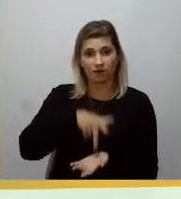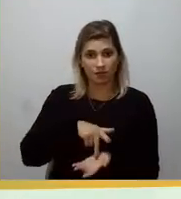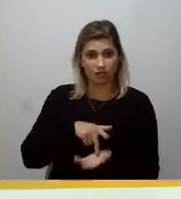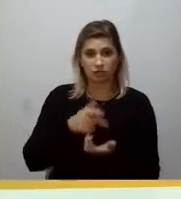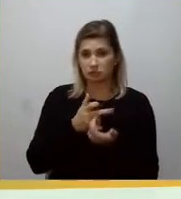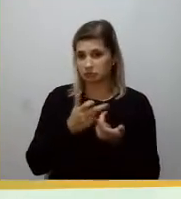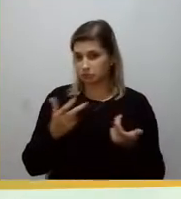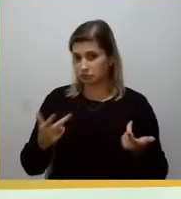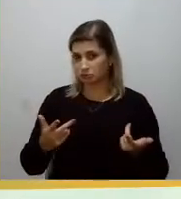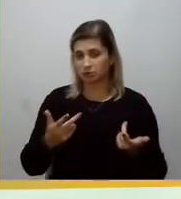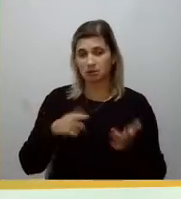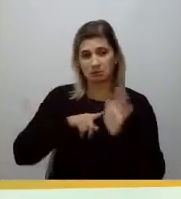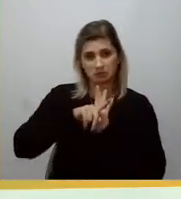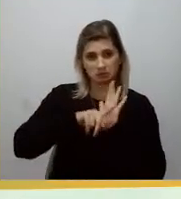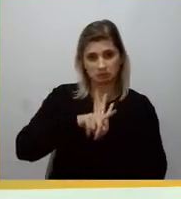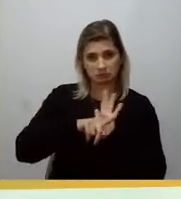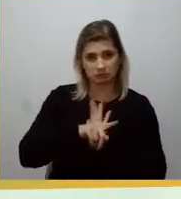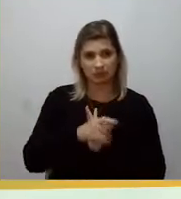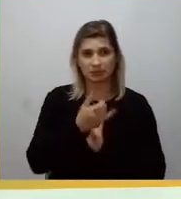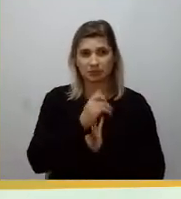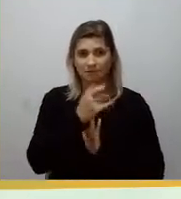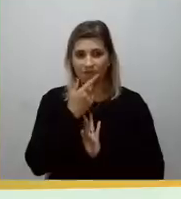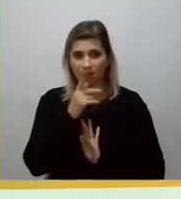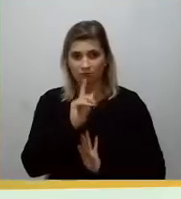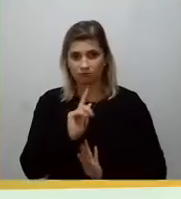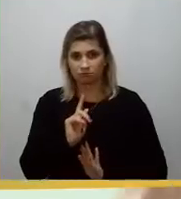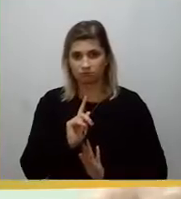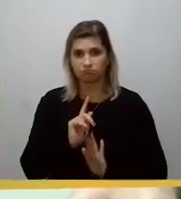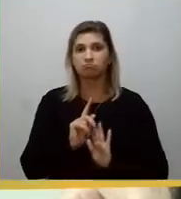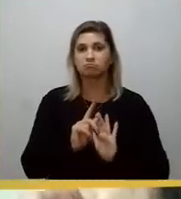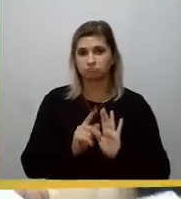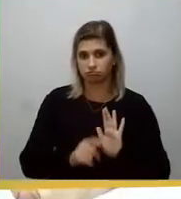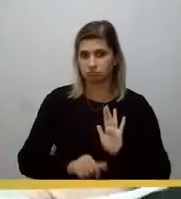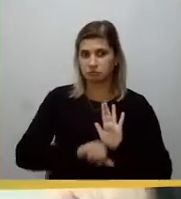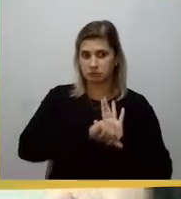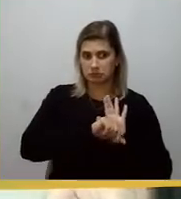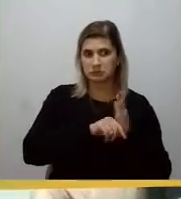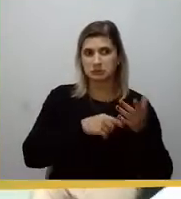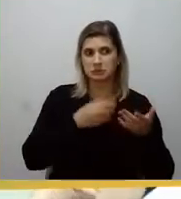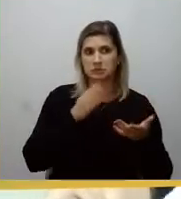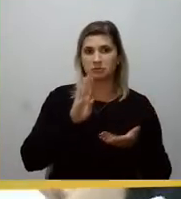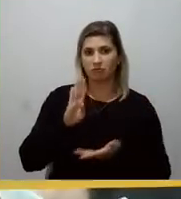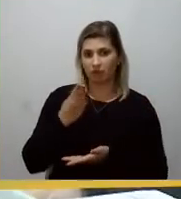perguntado, sob a pena de crime de falso testemunho. O senhor se compromete a falar a verdade? Sim, com certeza.